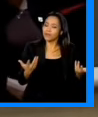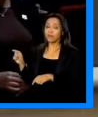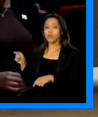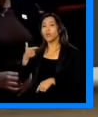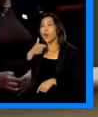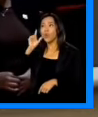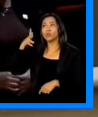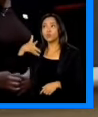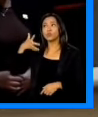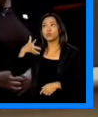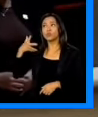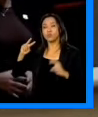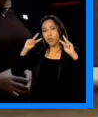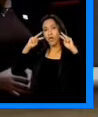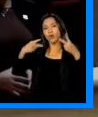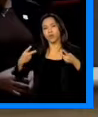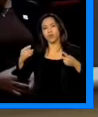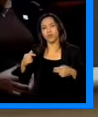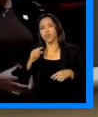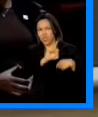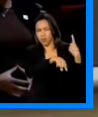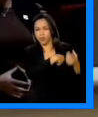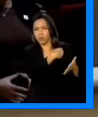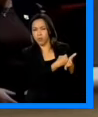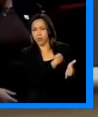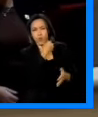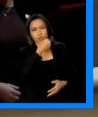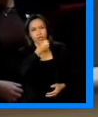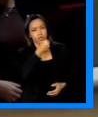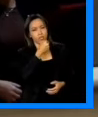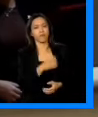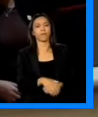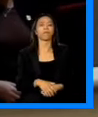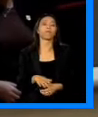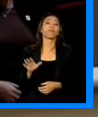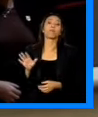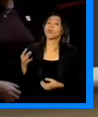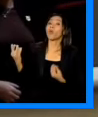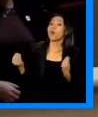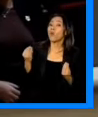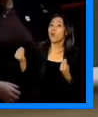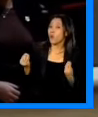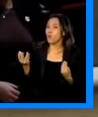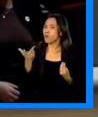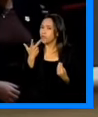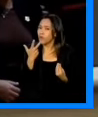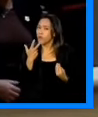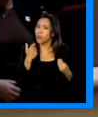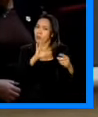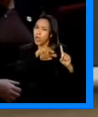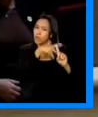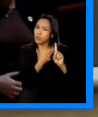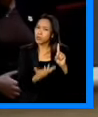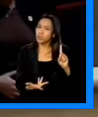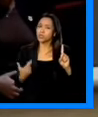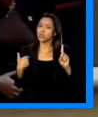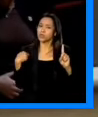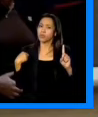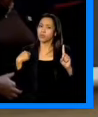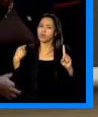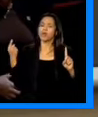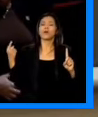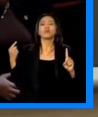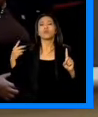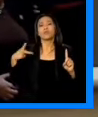democracia. O jornalista me perguntou logo depois como eu recebia aquelas referências tão elogiosas do presidente Lula em